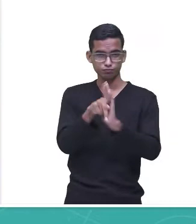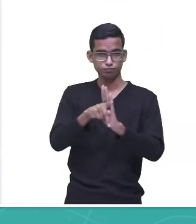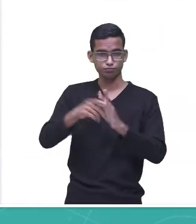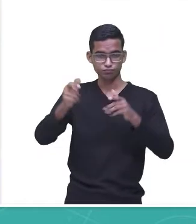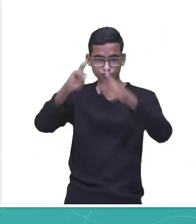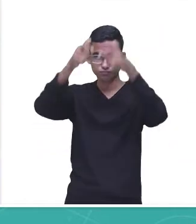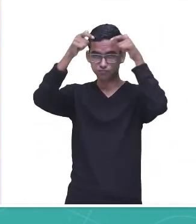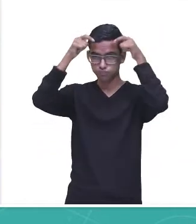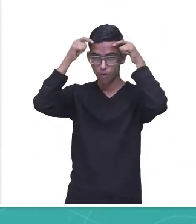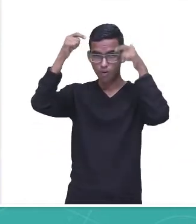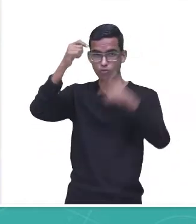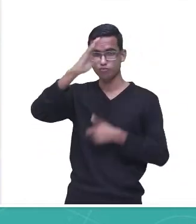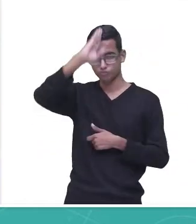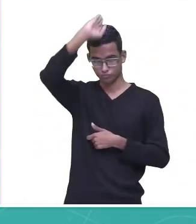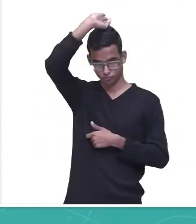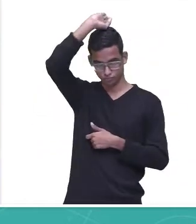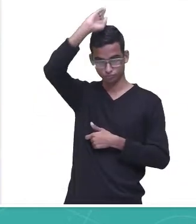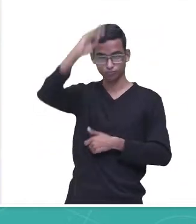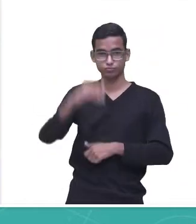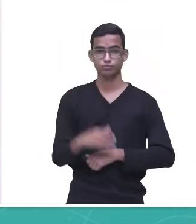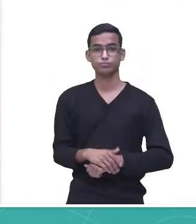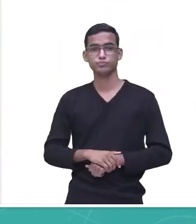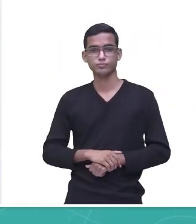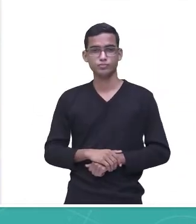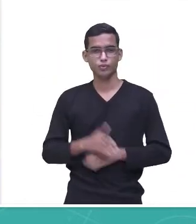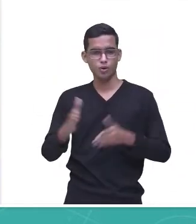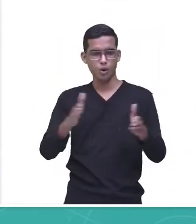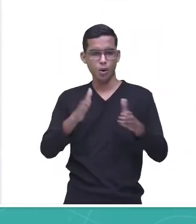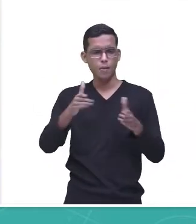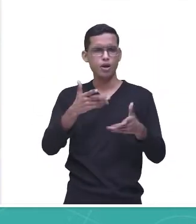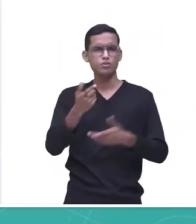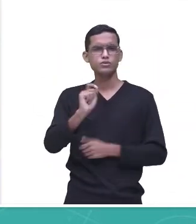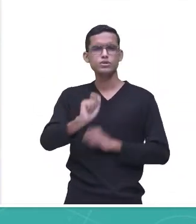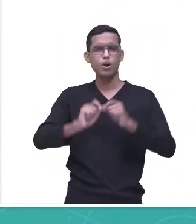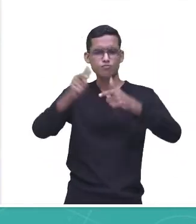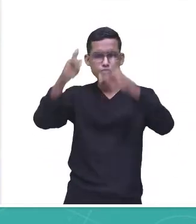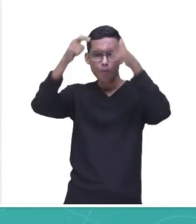o Império de Carlos Magno, houve muita